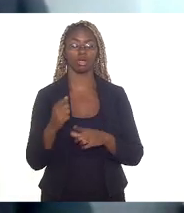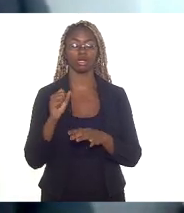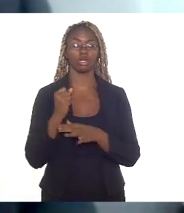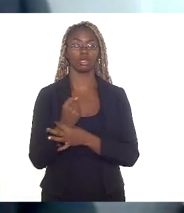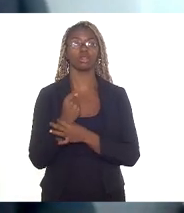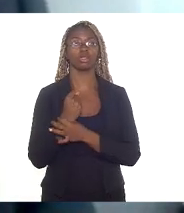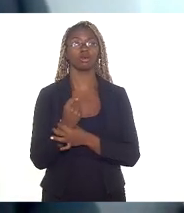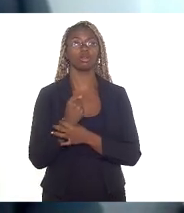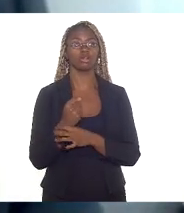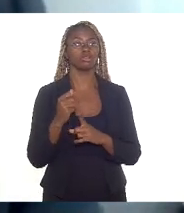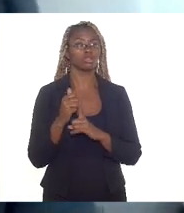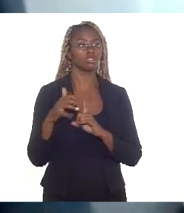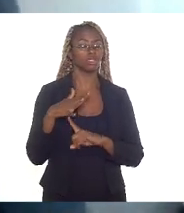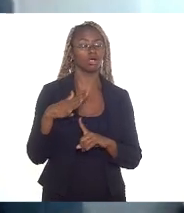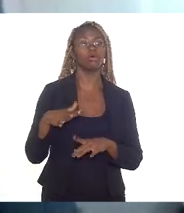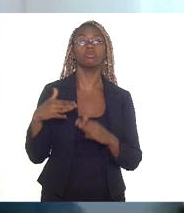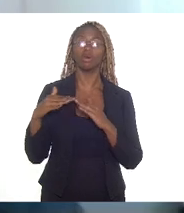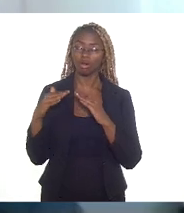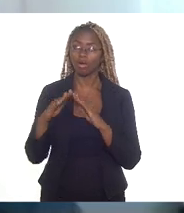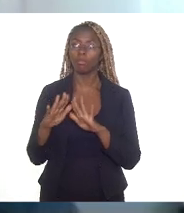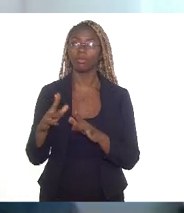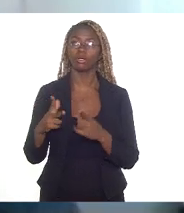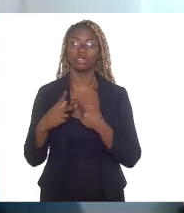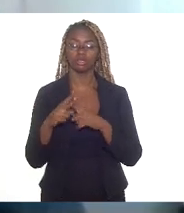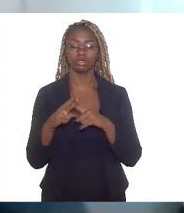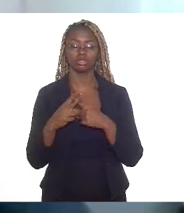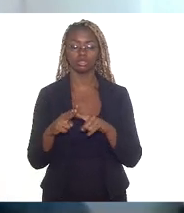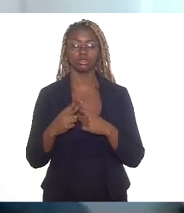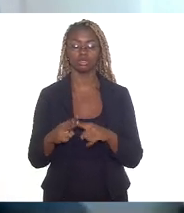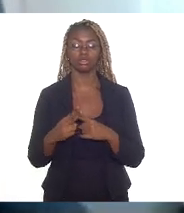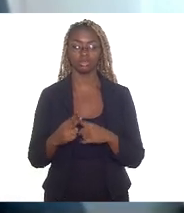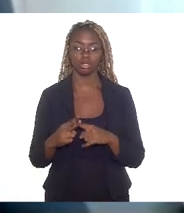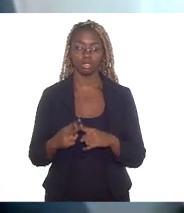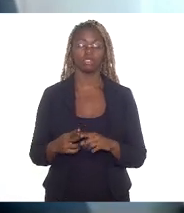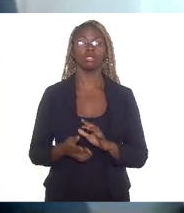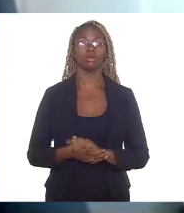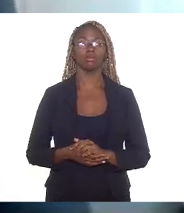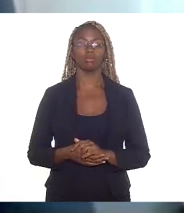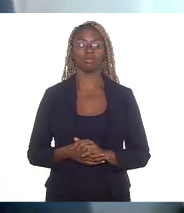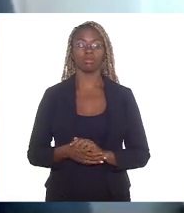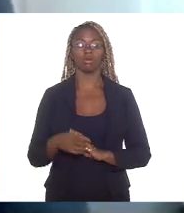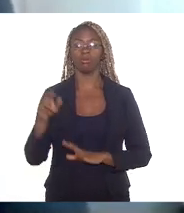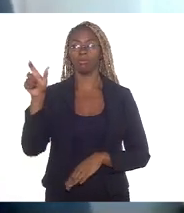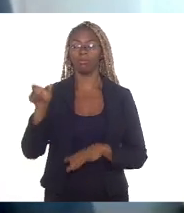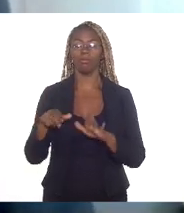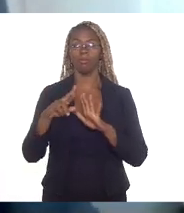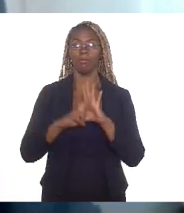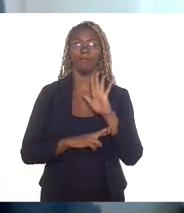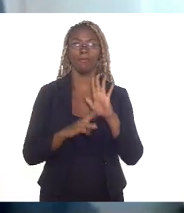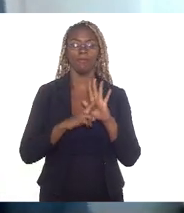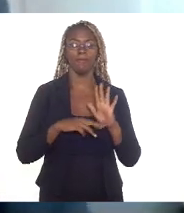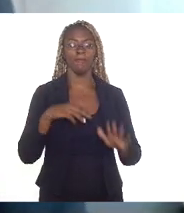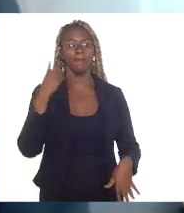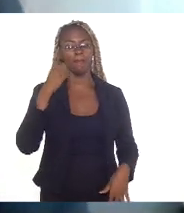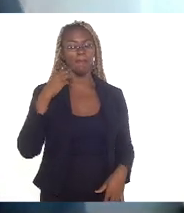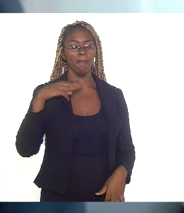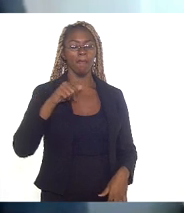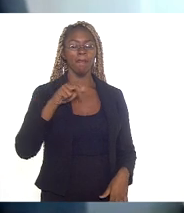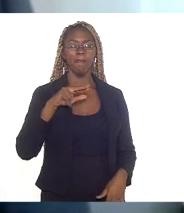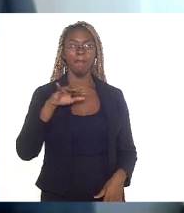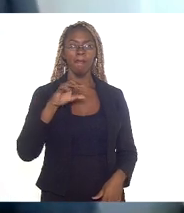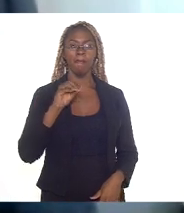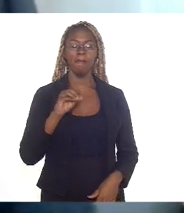com emendas de Orçamento, Finanças, Fiscalização Financeira e Controle, favorável. Relatores, deputado Márcio Pacheco, Dani Monteiro, Valdeque